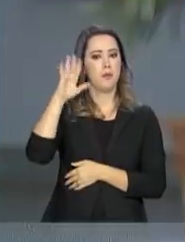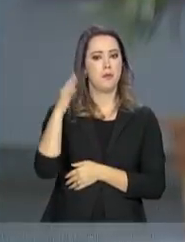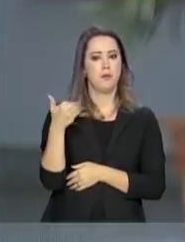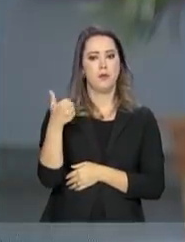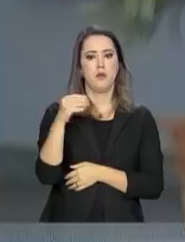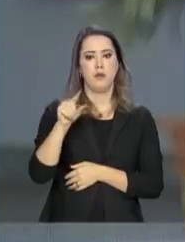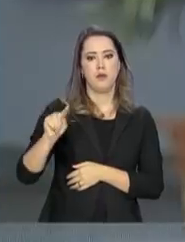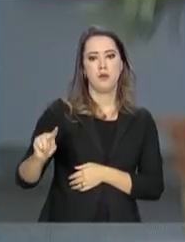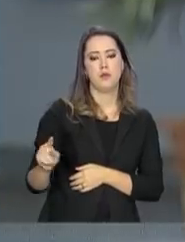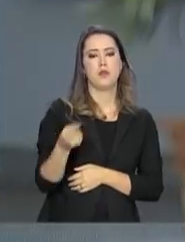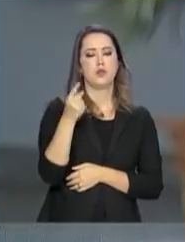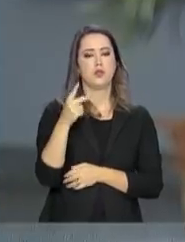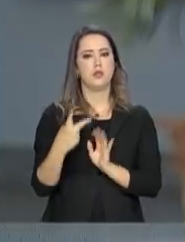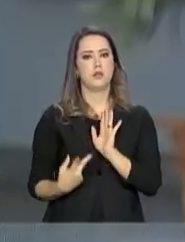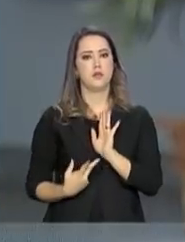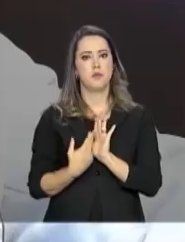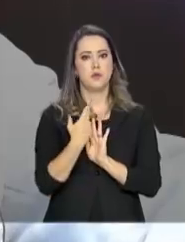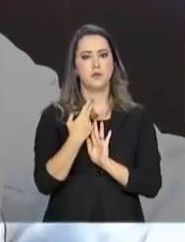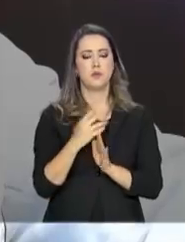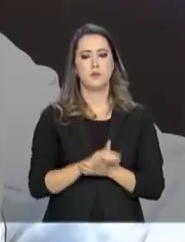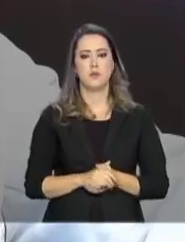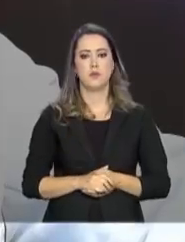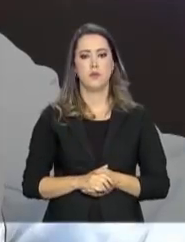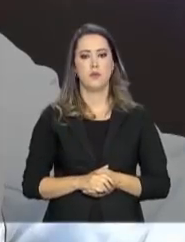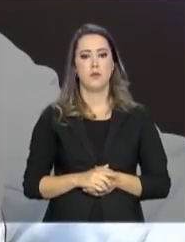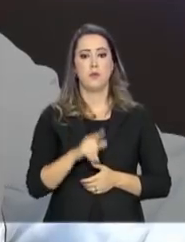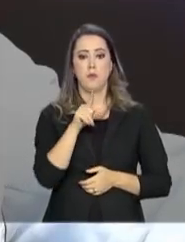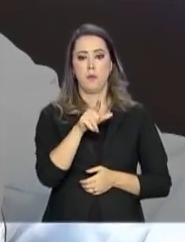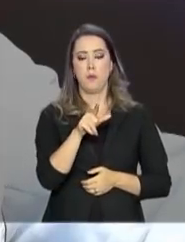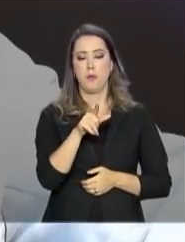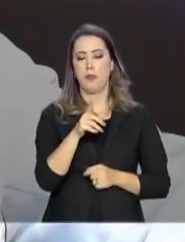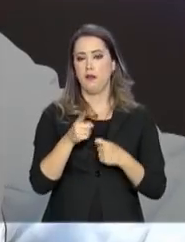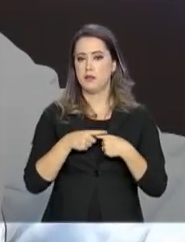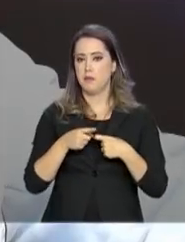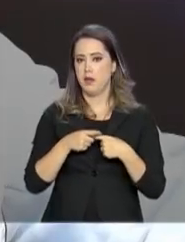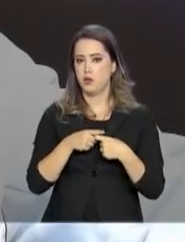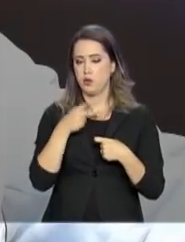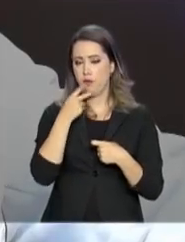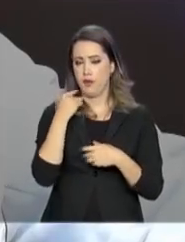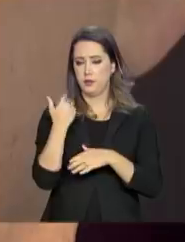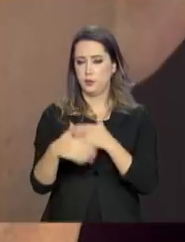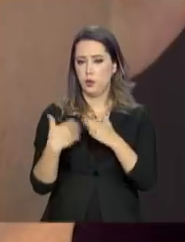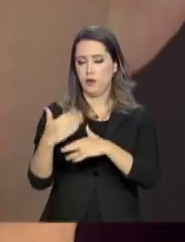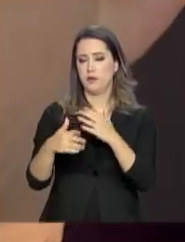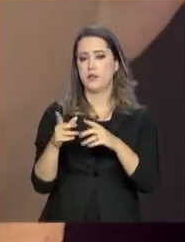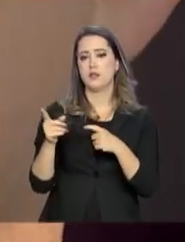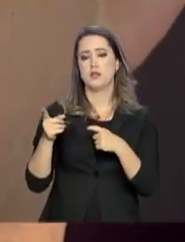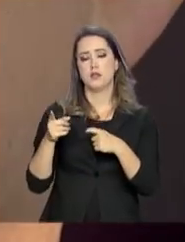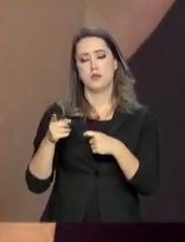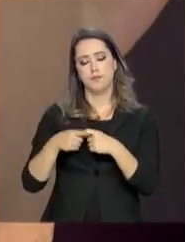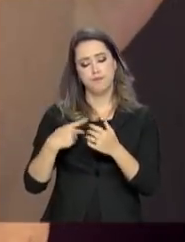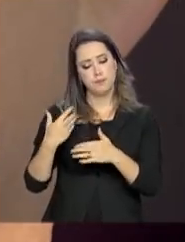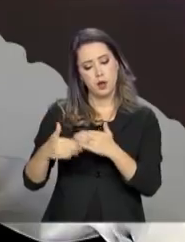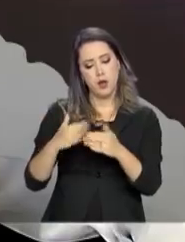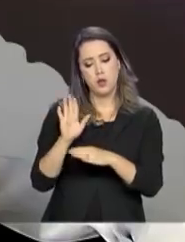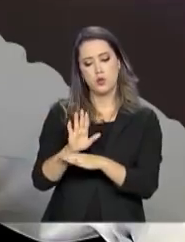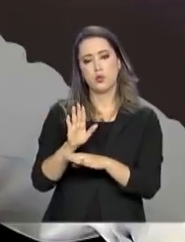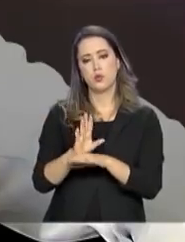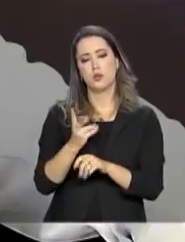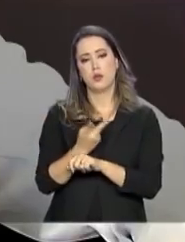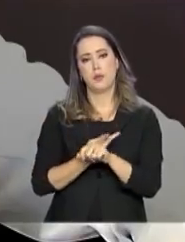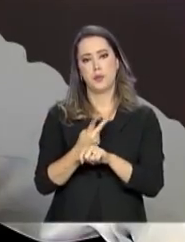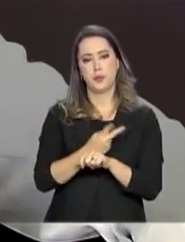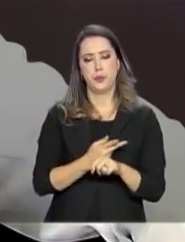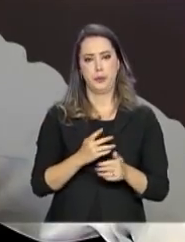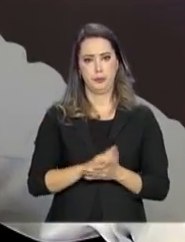10 mil e 300 cirurgias para este cirurgia o avanço da medicina tem ajudado na procura pela cirurgia houve uma